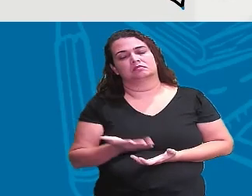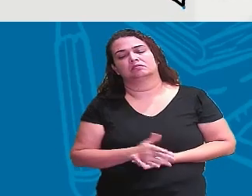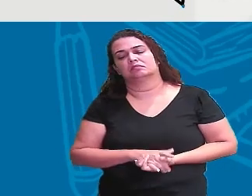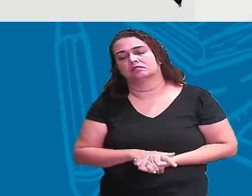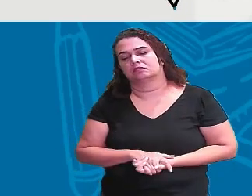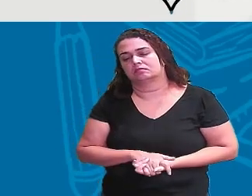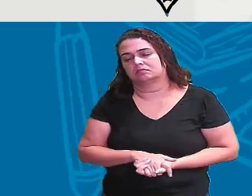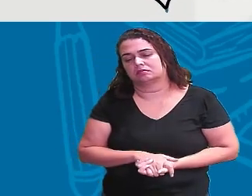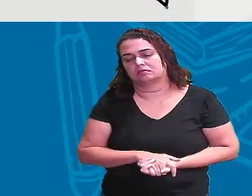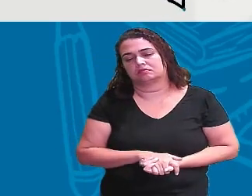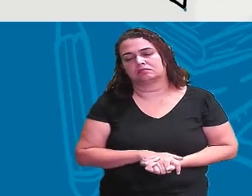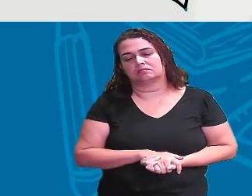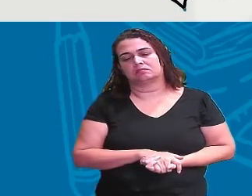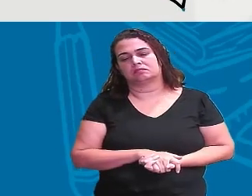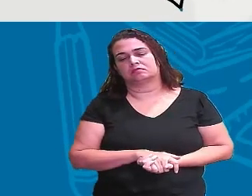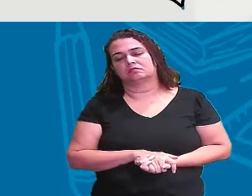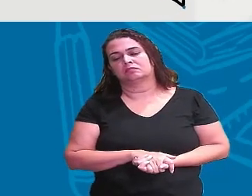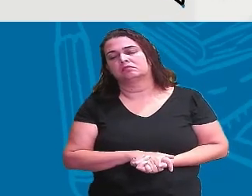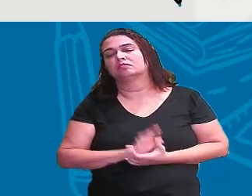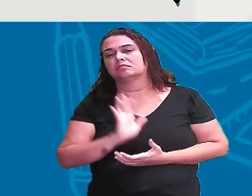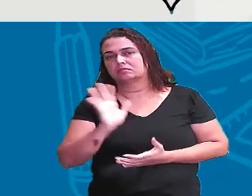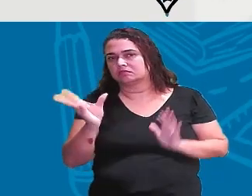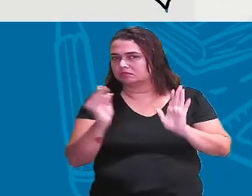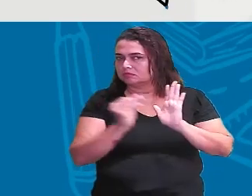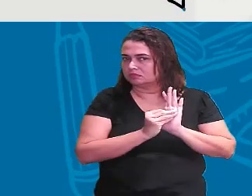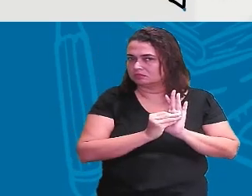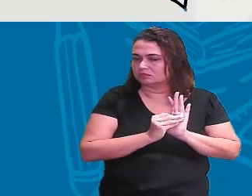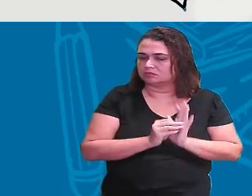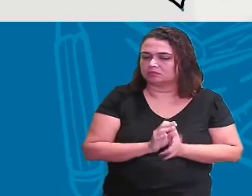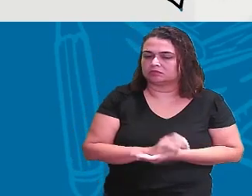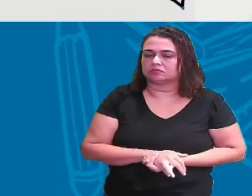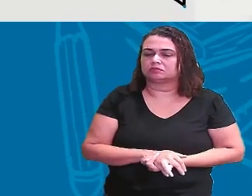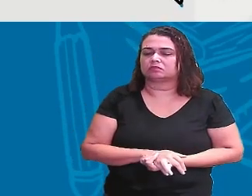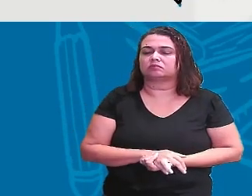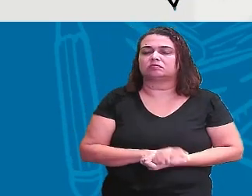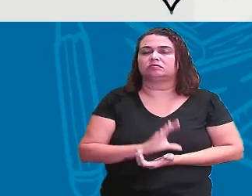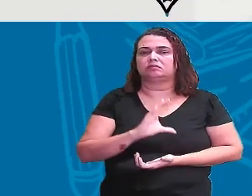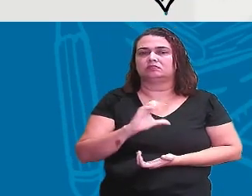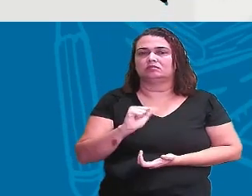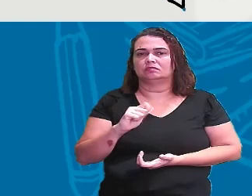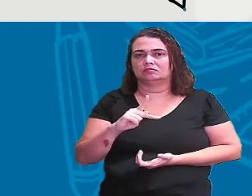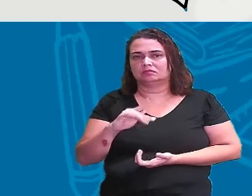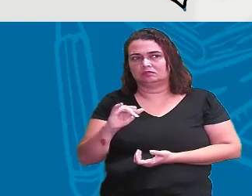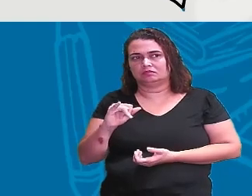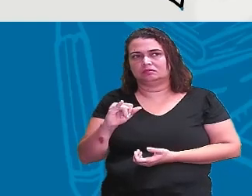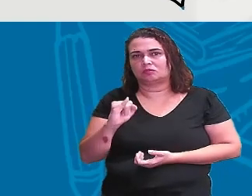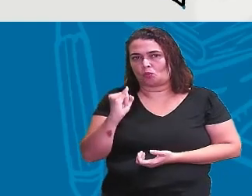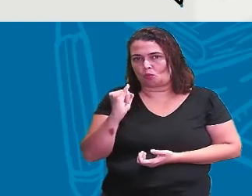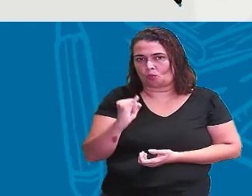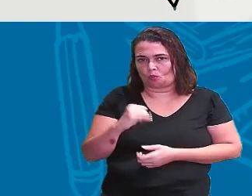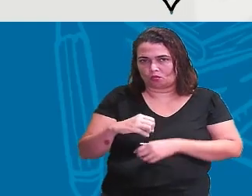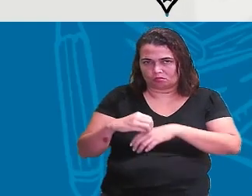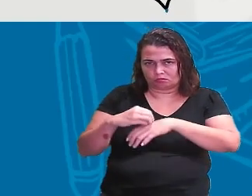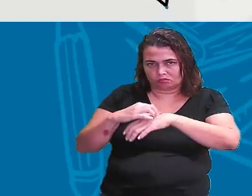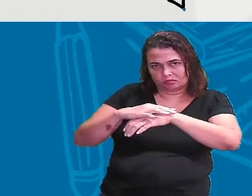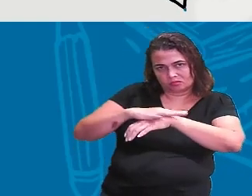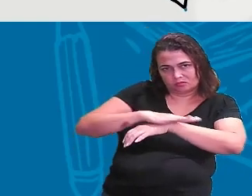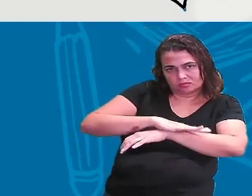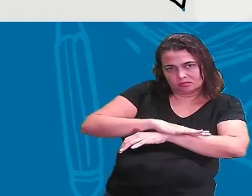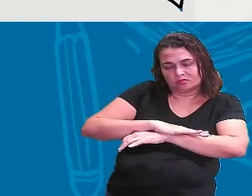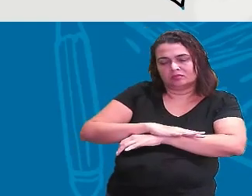Tenho certeza também que aí de casa vocês já completaram, que os vasos sanguíneos eles são compostos por